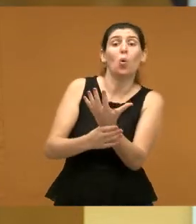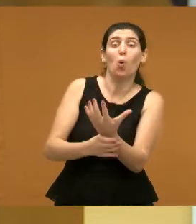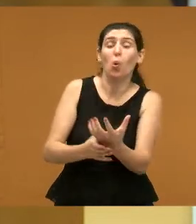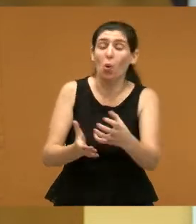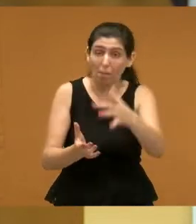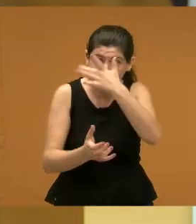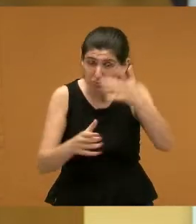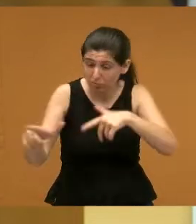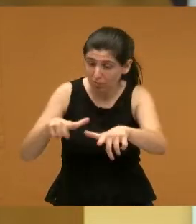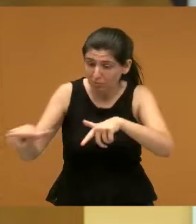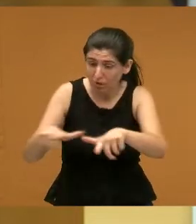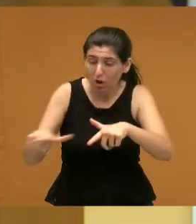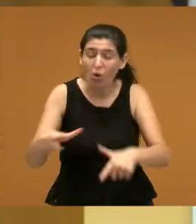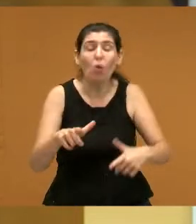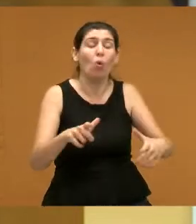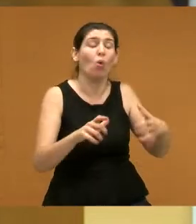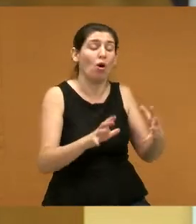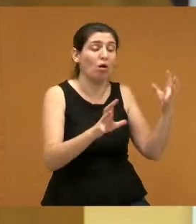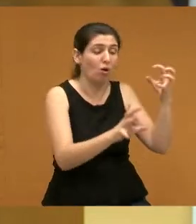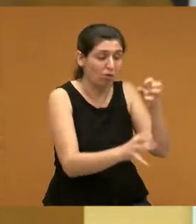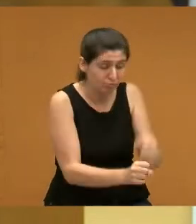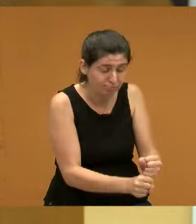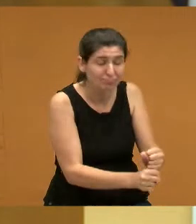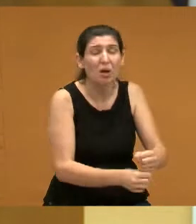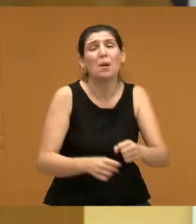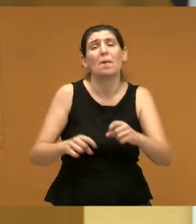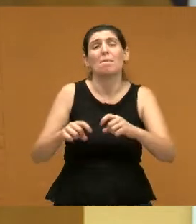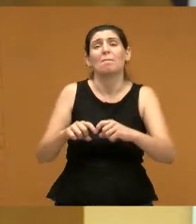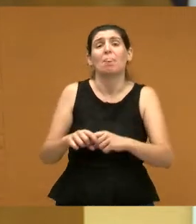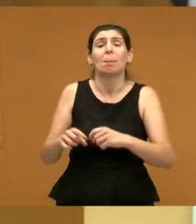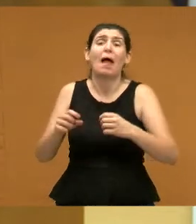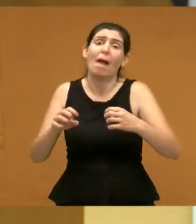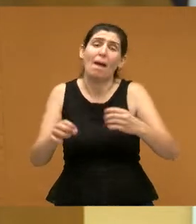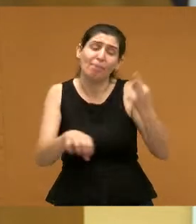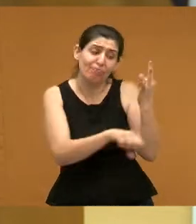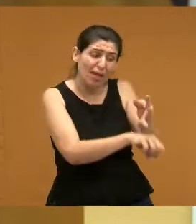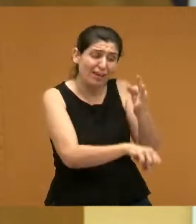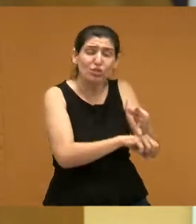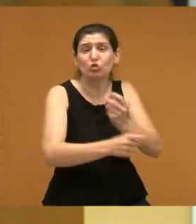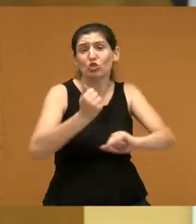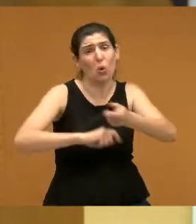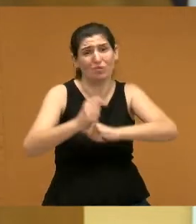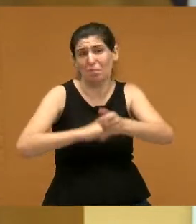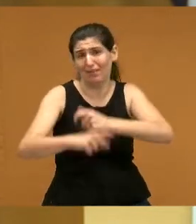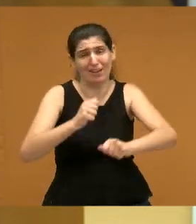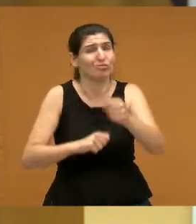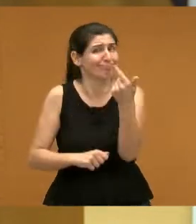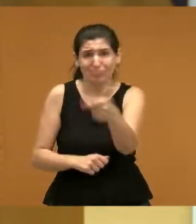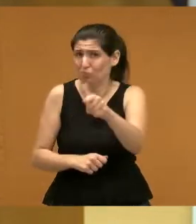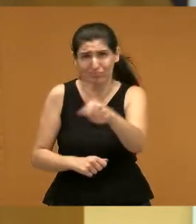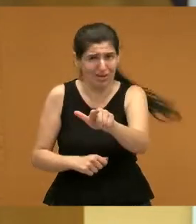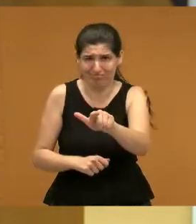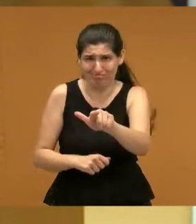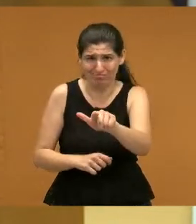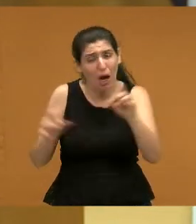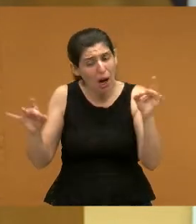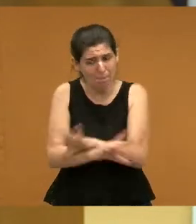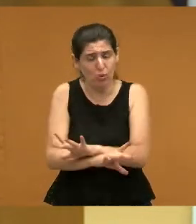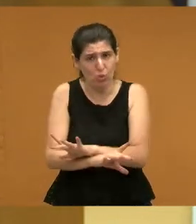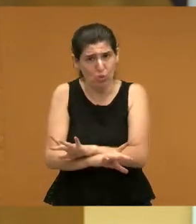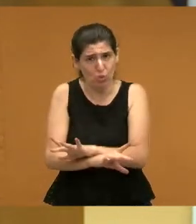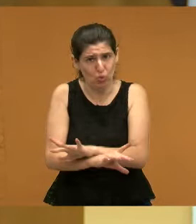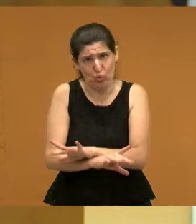e extinto na vacância o cargo de técnico de contabilidade, a fim de atender às necessidades da